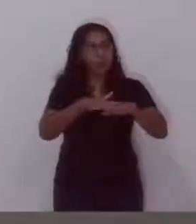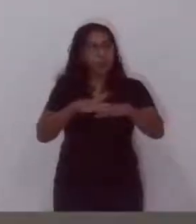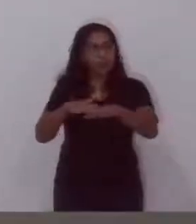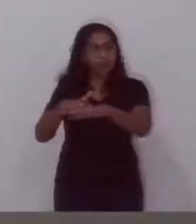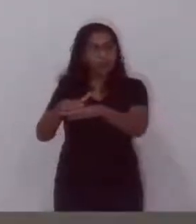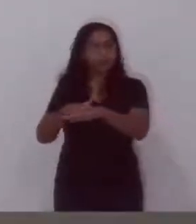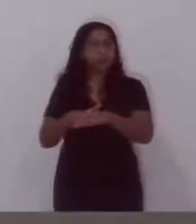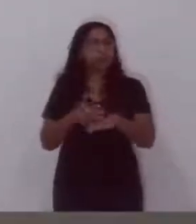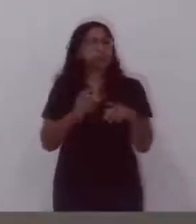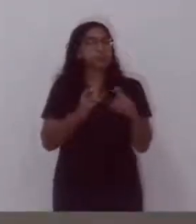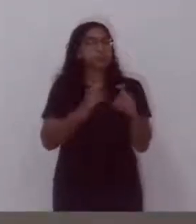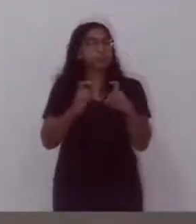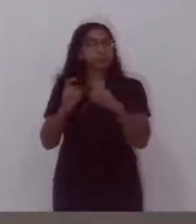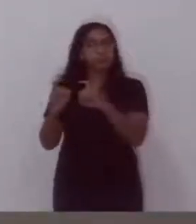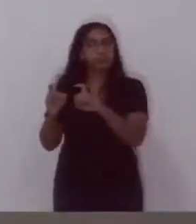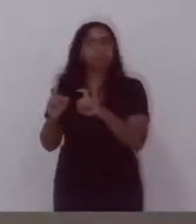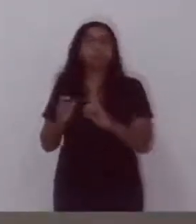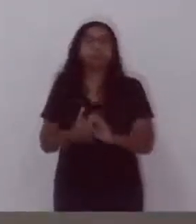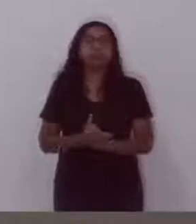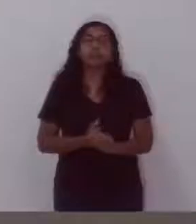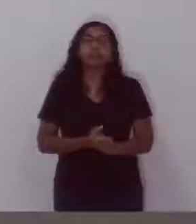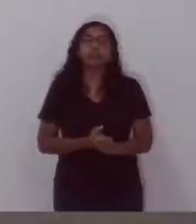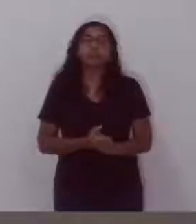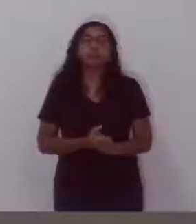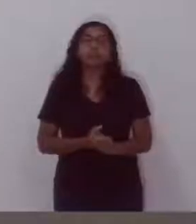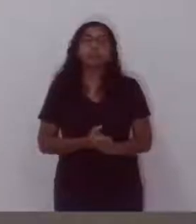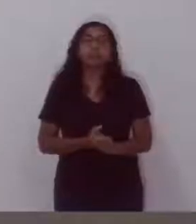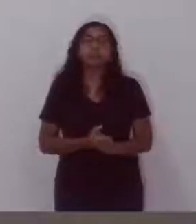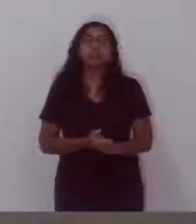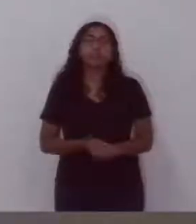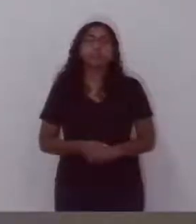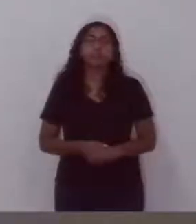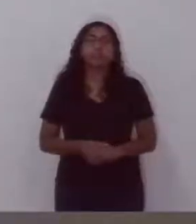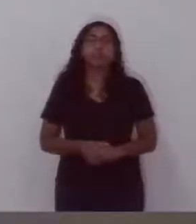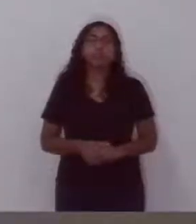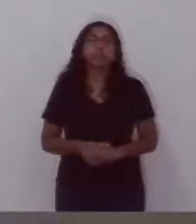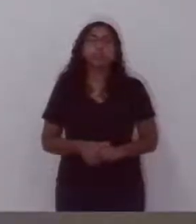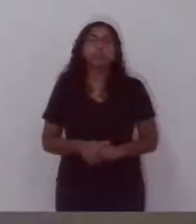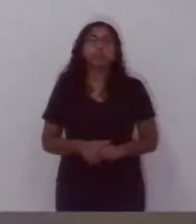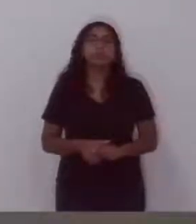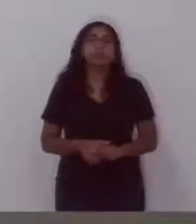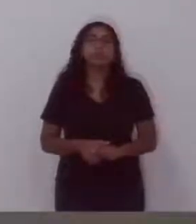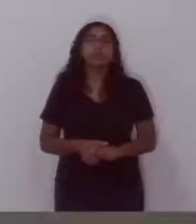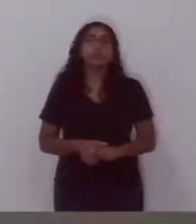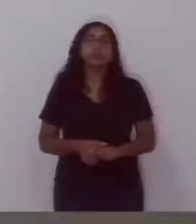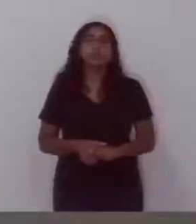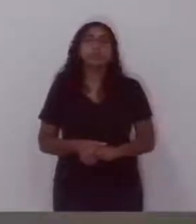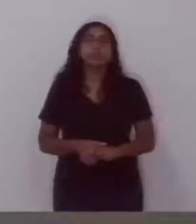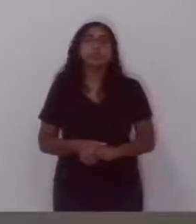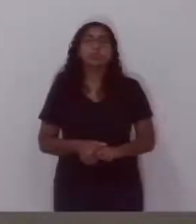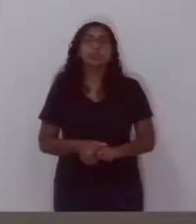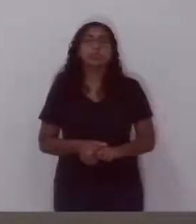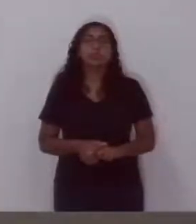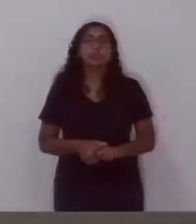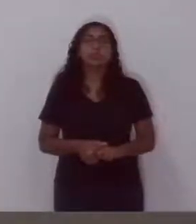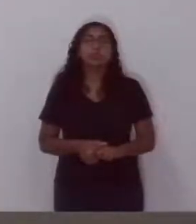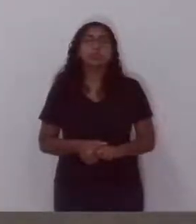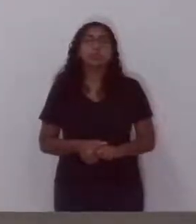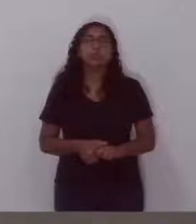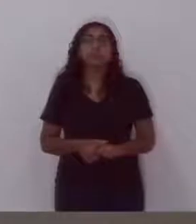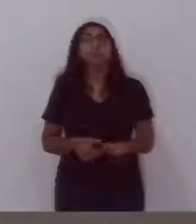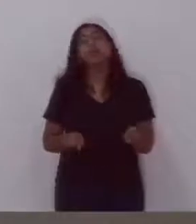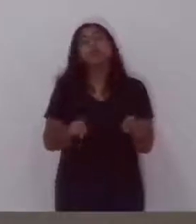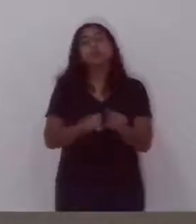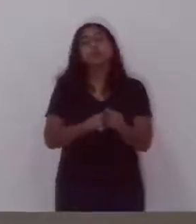falarei um pouco mais sobre esse assunto com o senhor lá na OAB. E quero deixar registrado aqui,